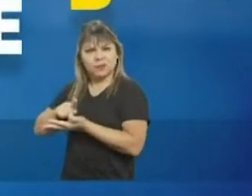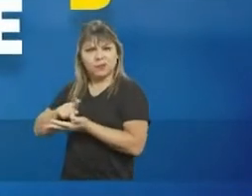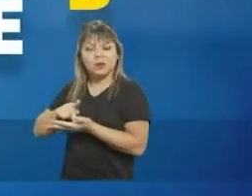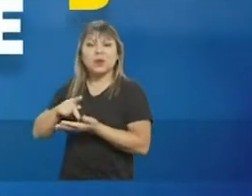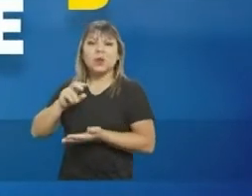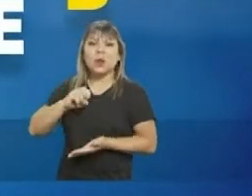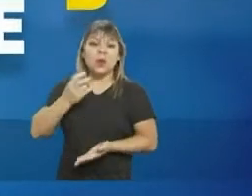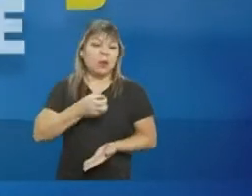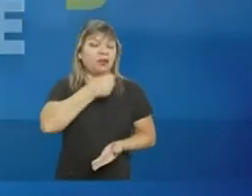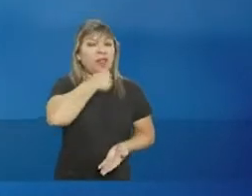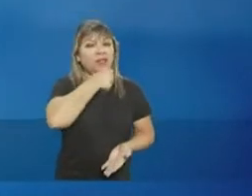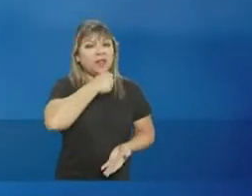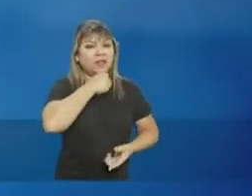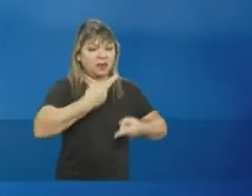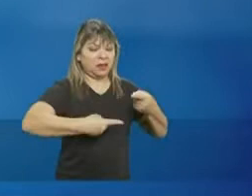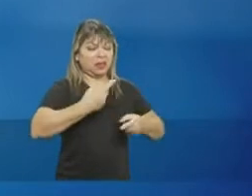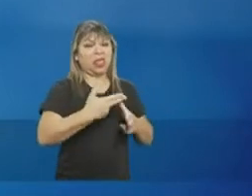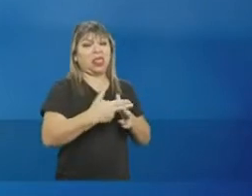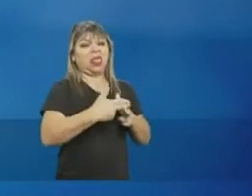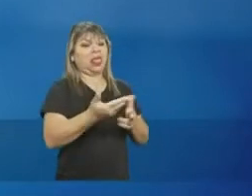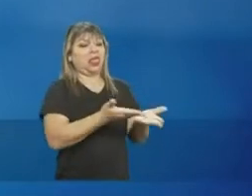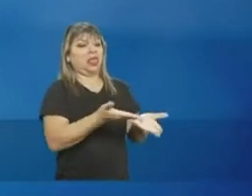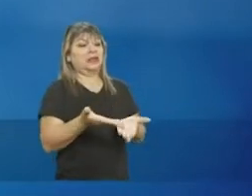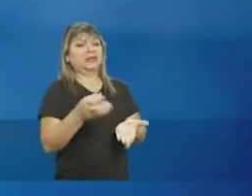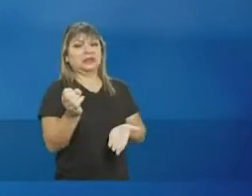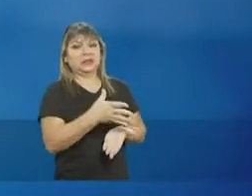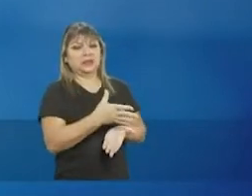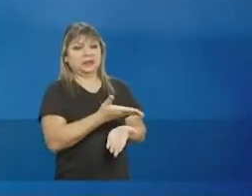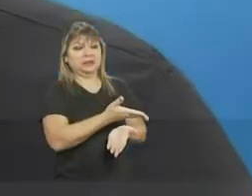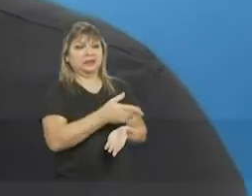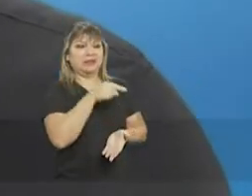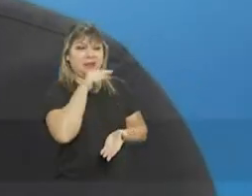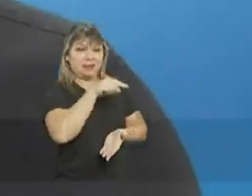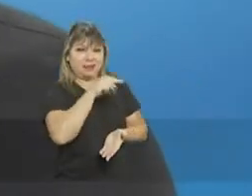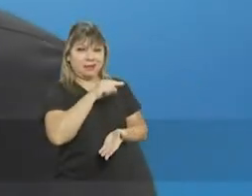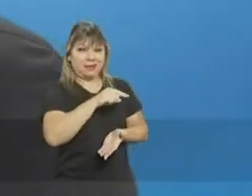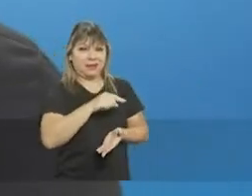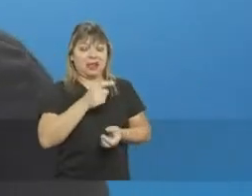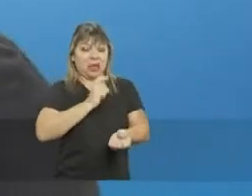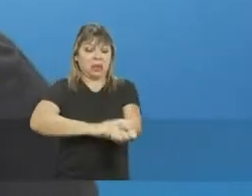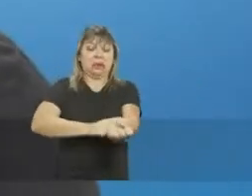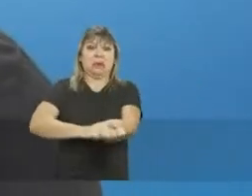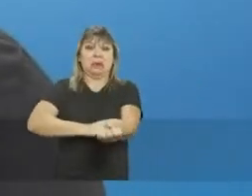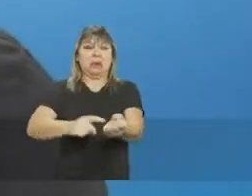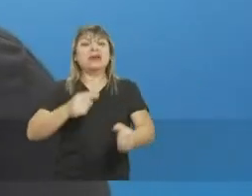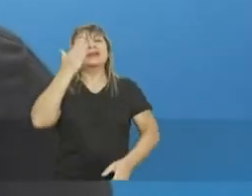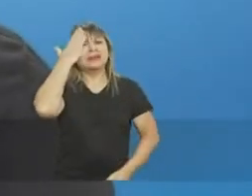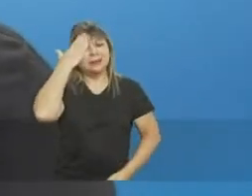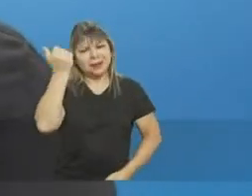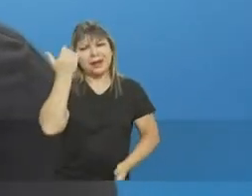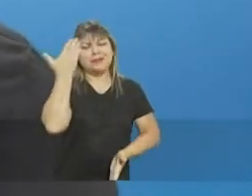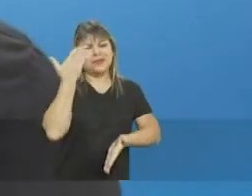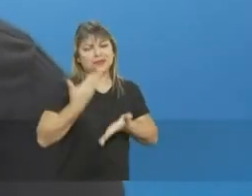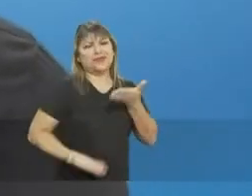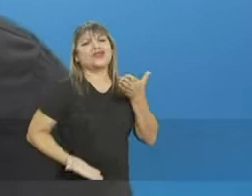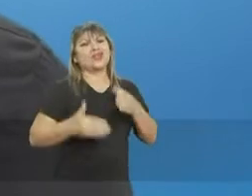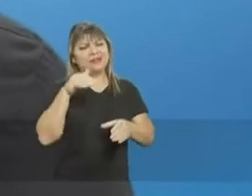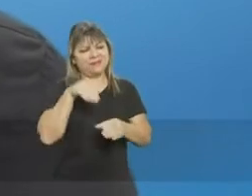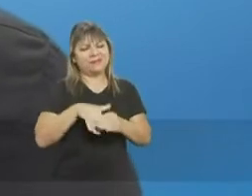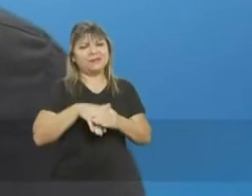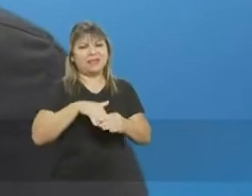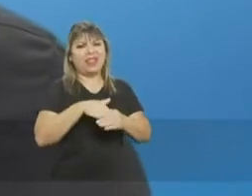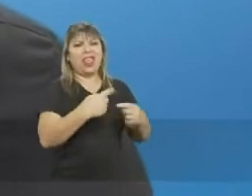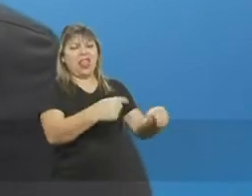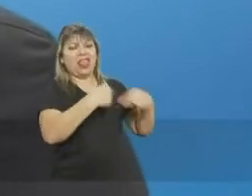mudança de verdade e a velha política disfarçada de novo. Eles estão desesperados. Já sabem que vão perder